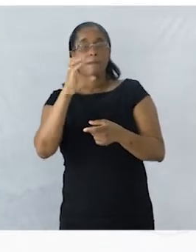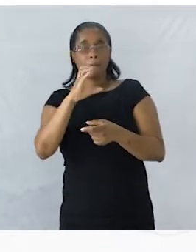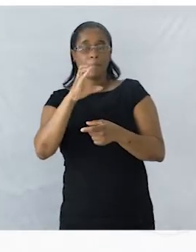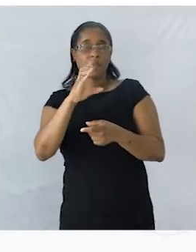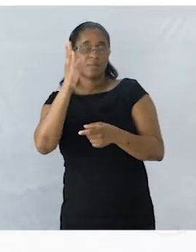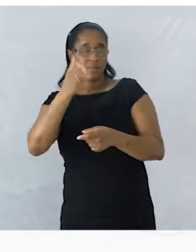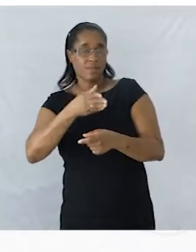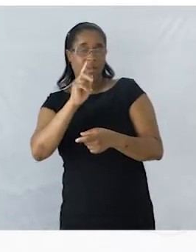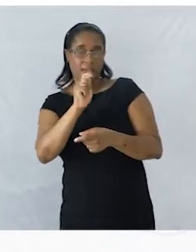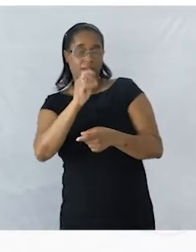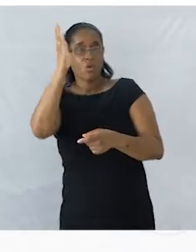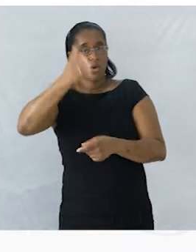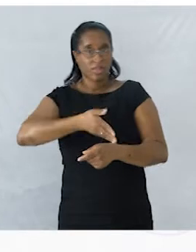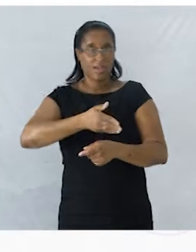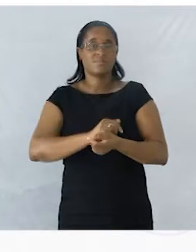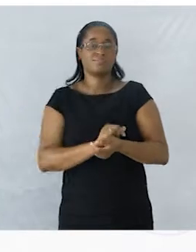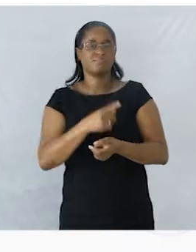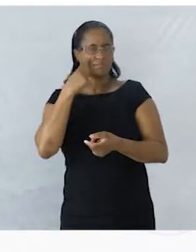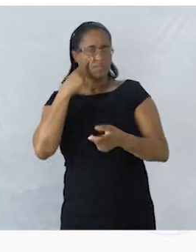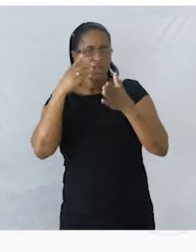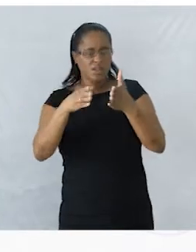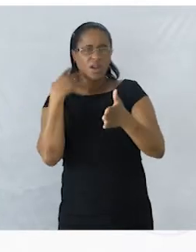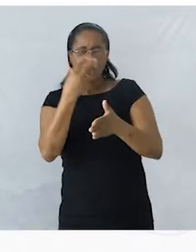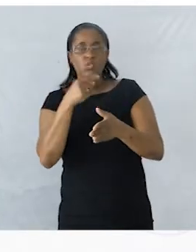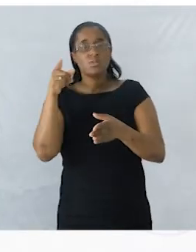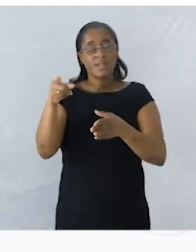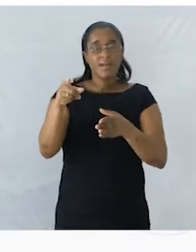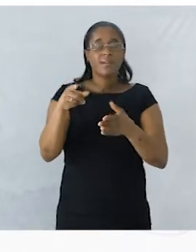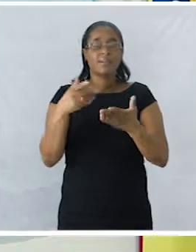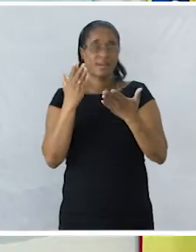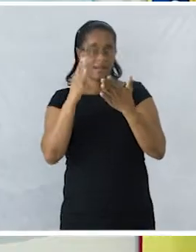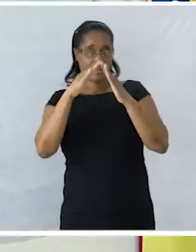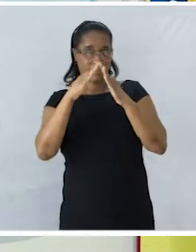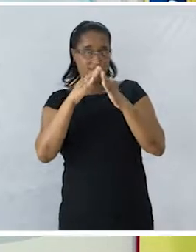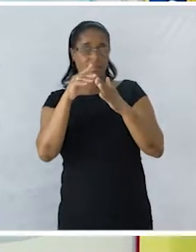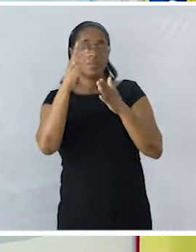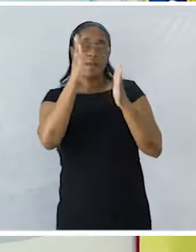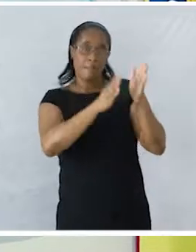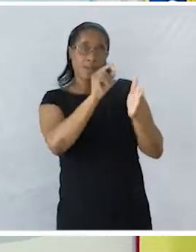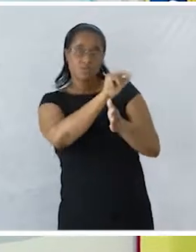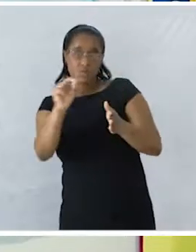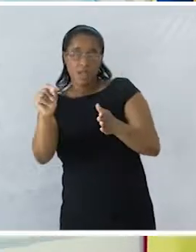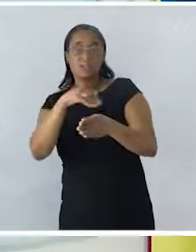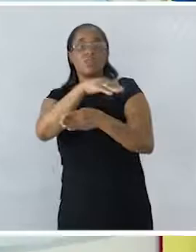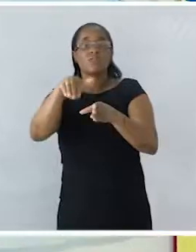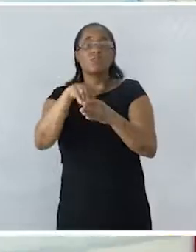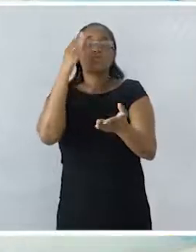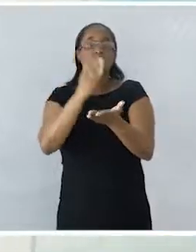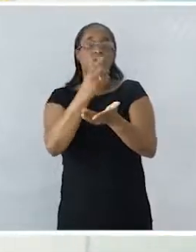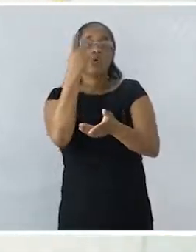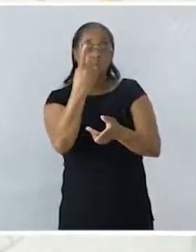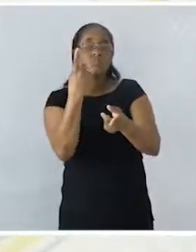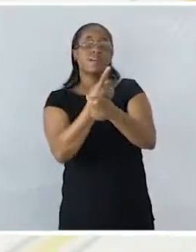Atenção, alunos e alunas lá em casa, essa parte sublinhada envolve apenas um elemento e um conjunto. Quando estamos a trabalhar a